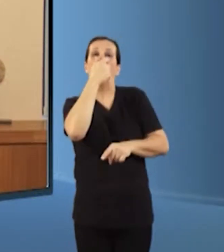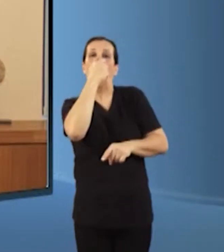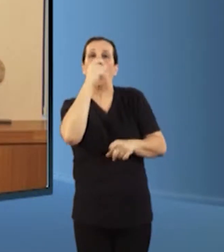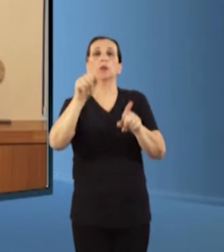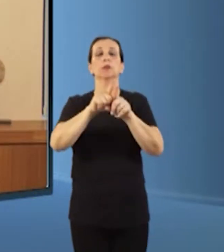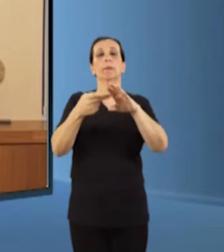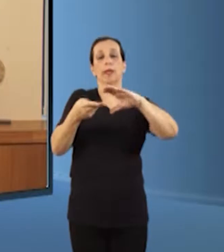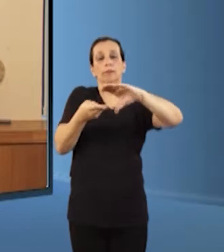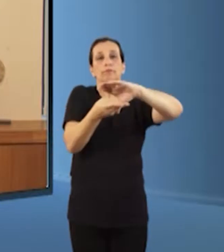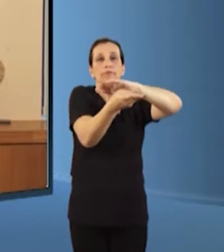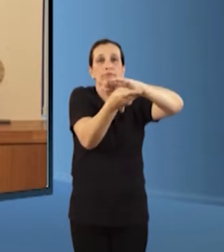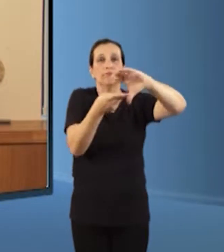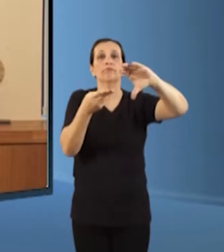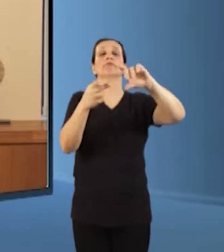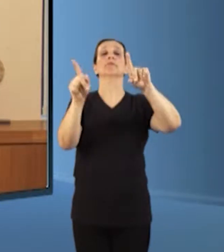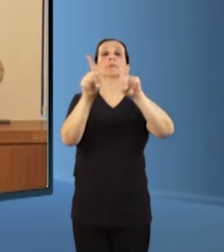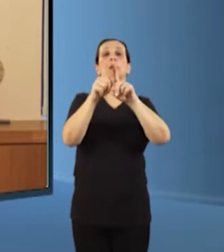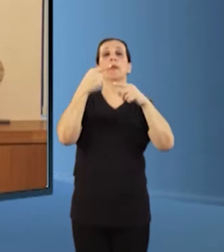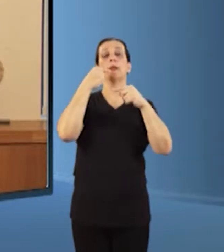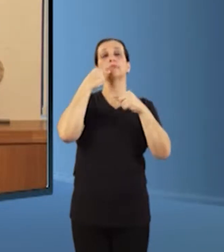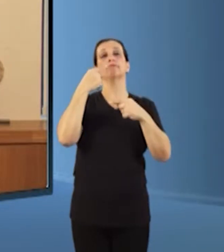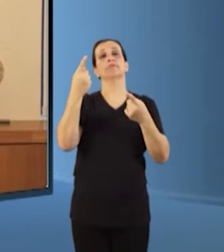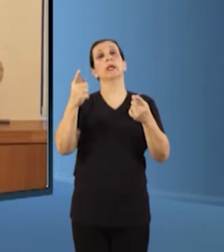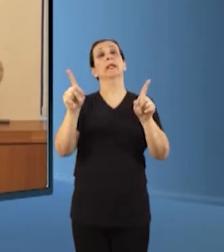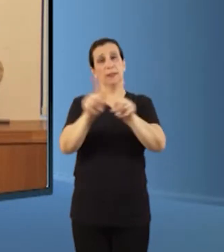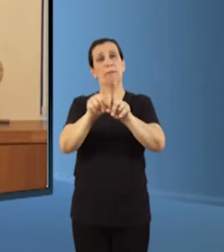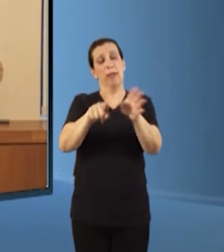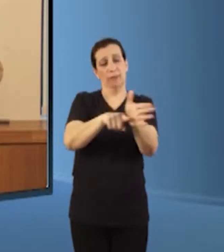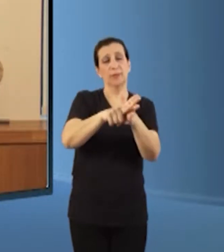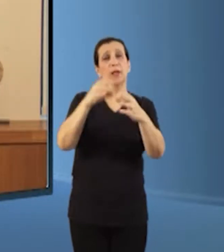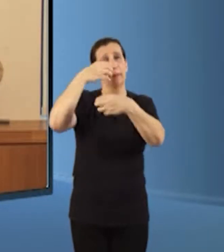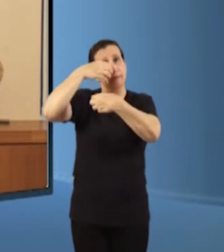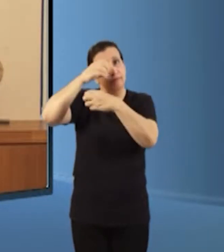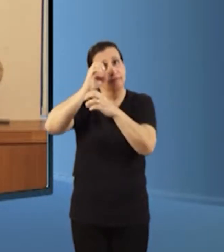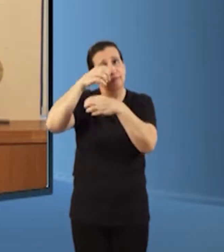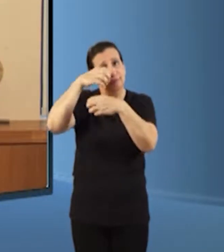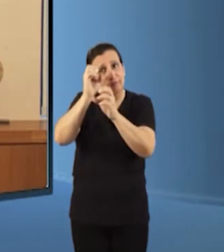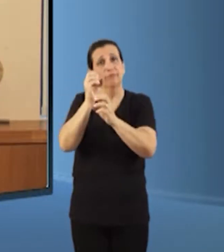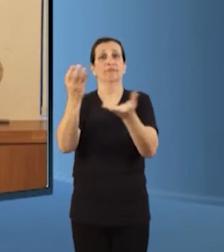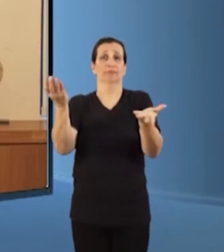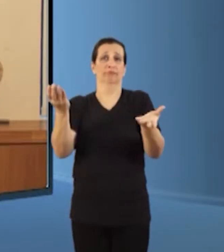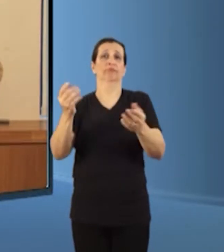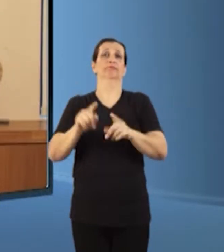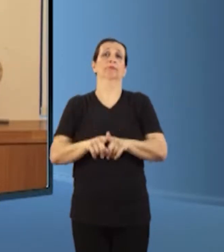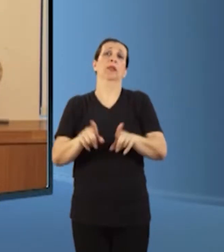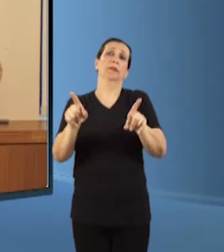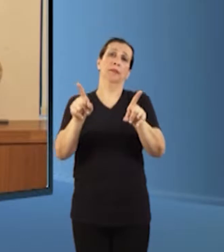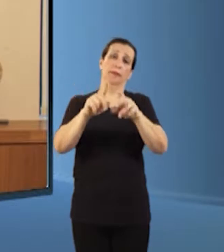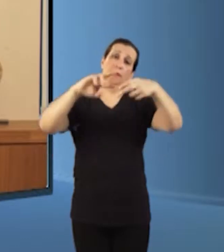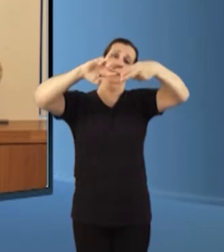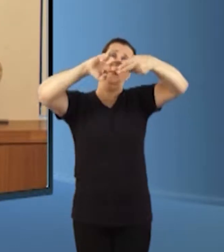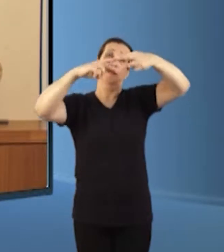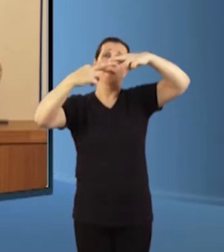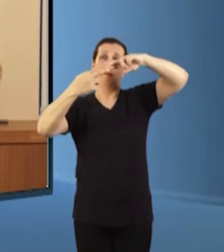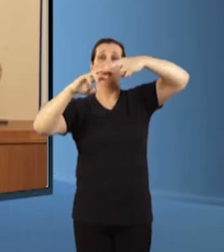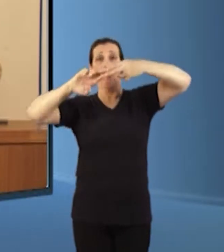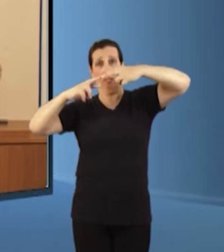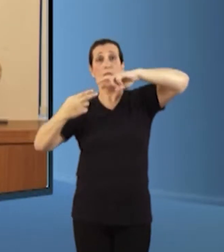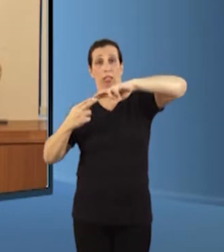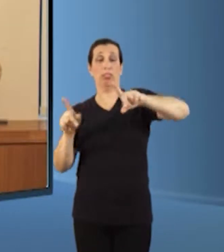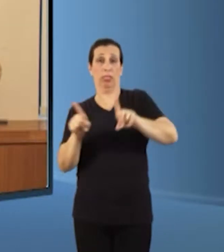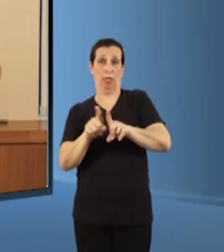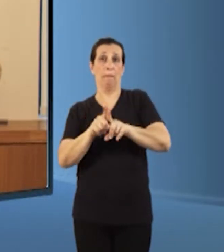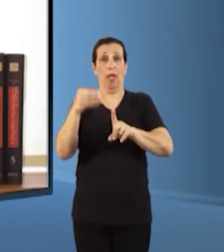magnética e tomografia computadorizada, além dos exames específicos para o diagnóstico da surdez. São exames laboratoriais e